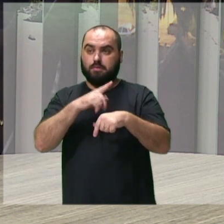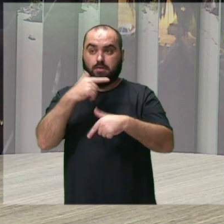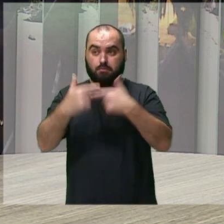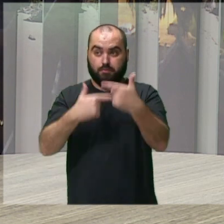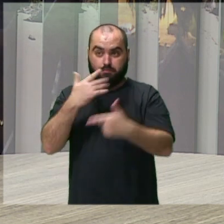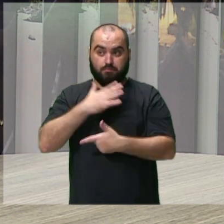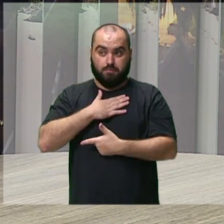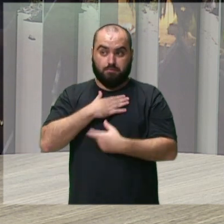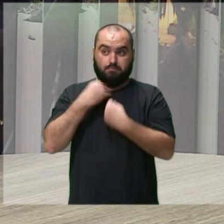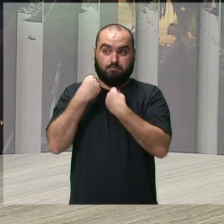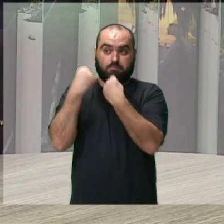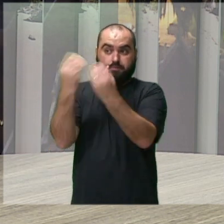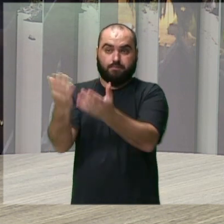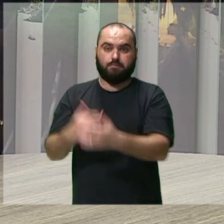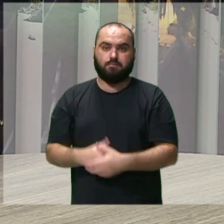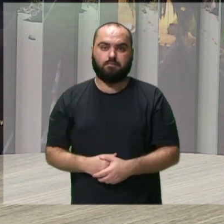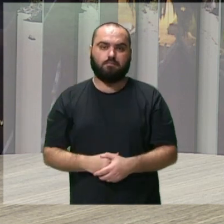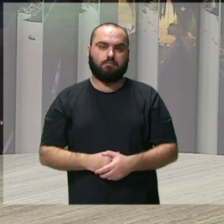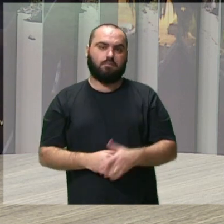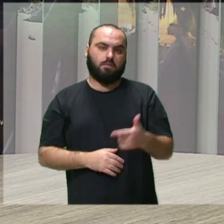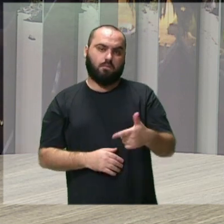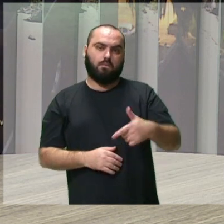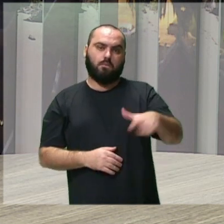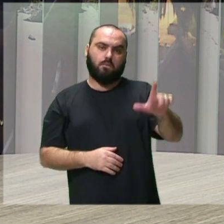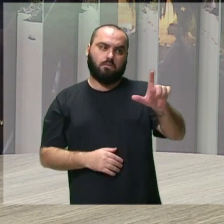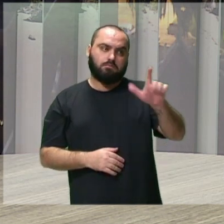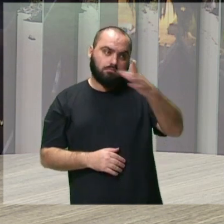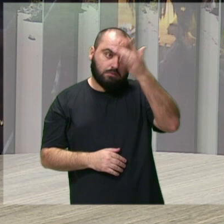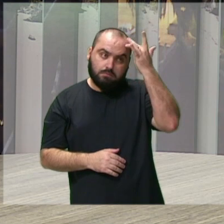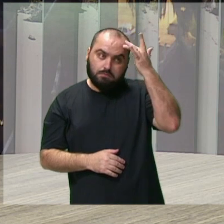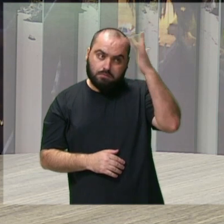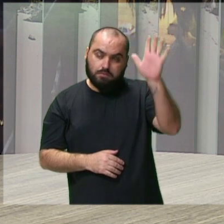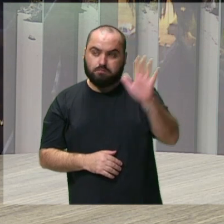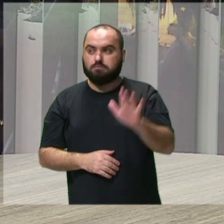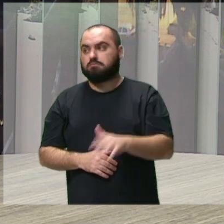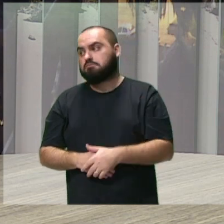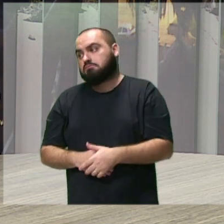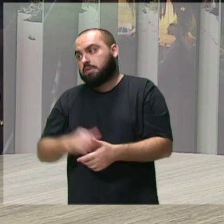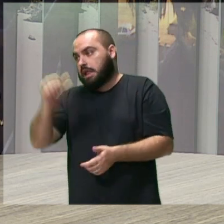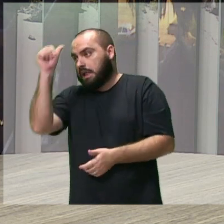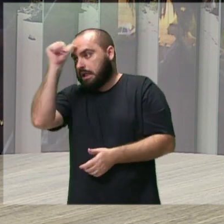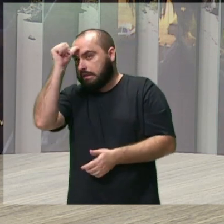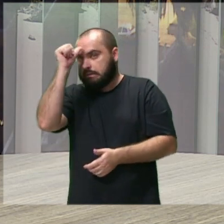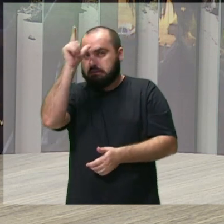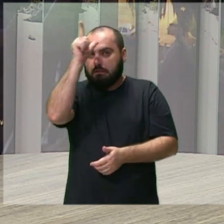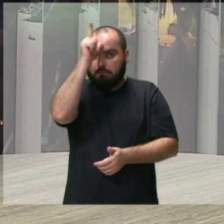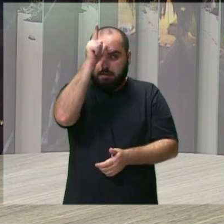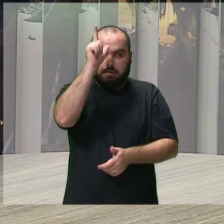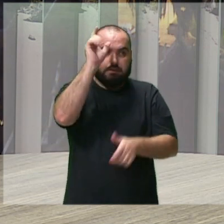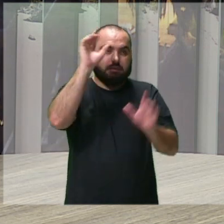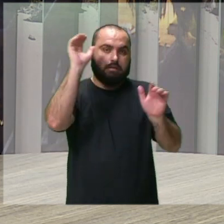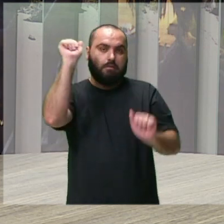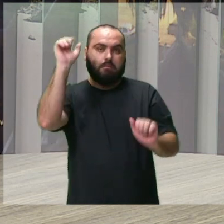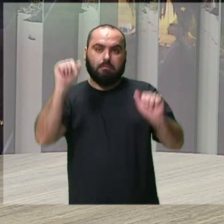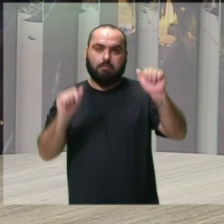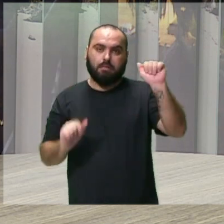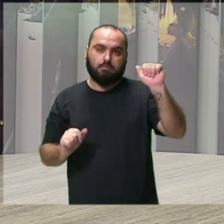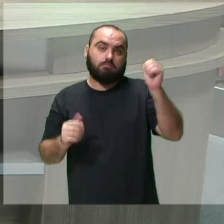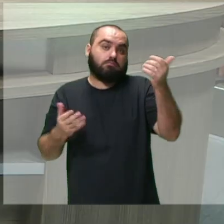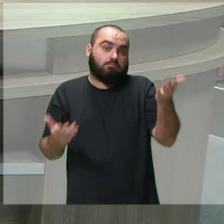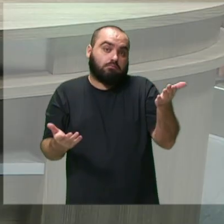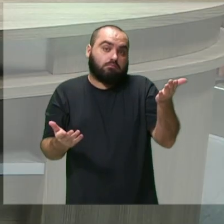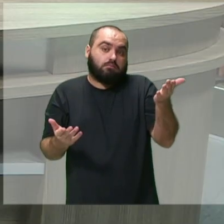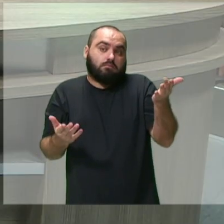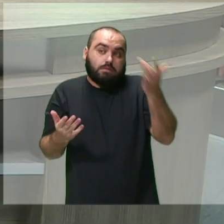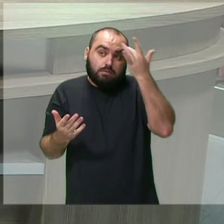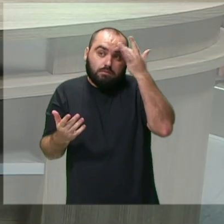foram. Sim. Tem outros que eu não vou citar porque realmente Índia, eu nem Alemanha, sei, eu nem sei para onde é que foram, dado esse